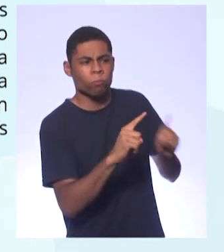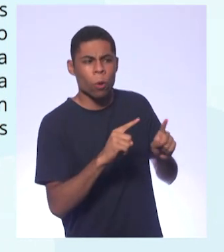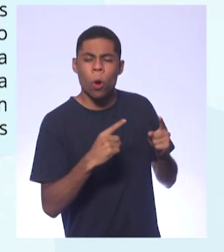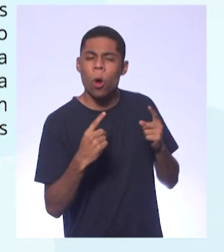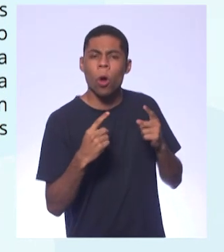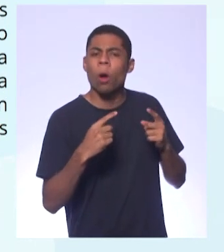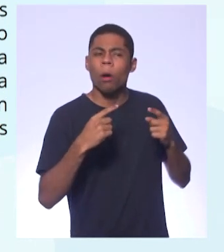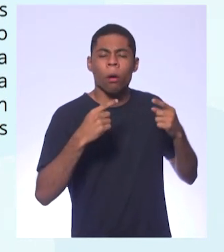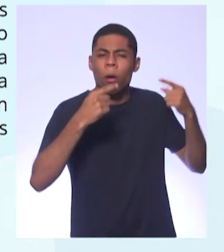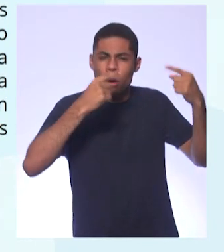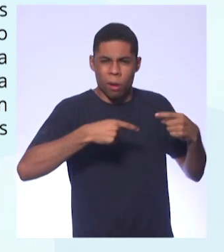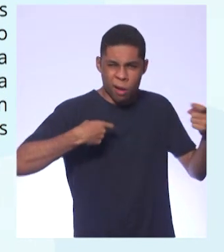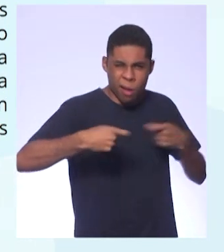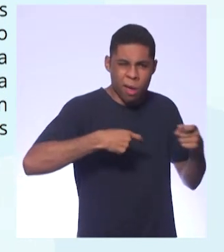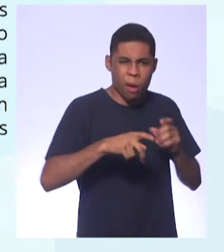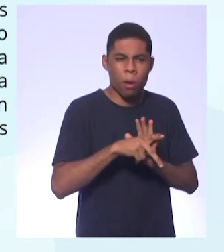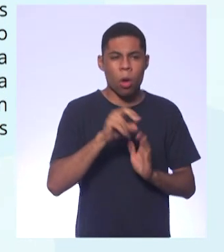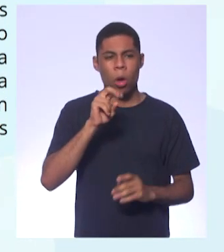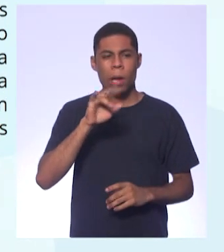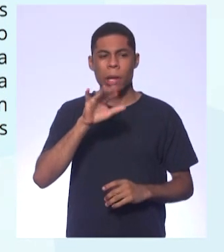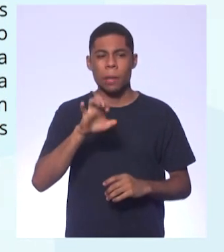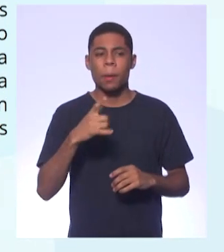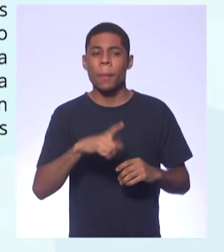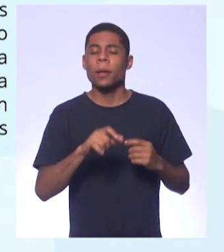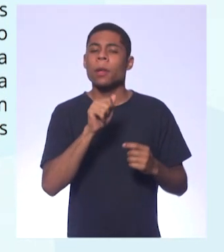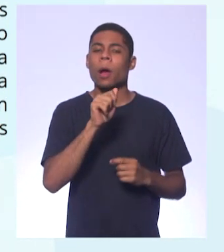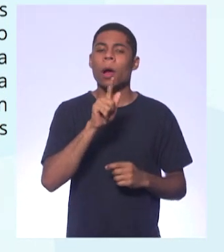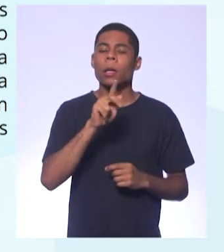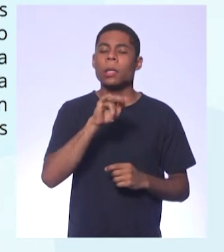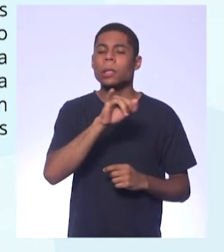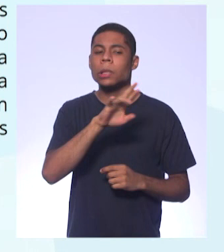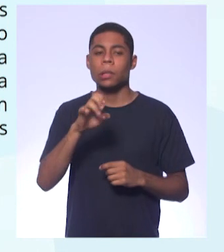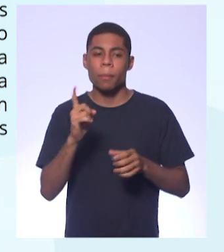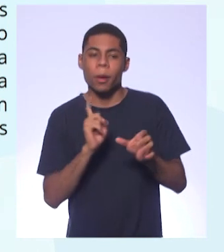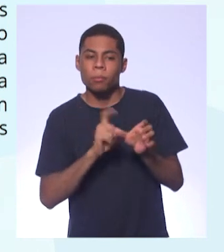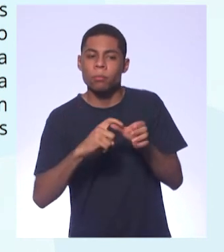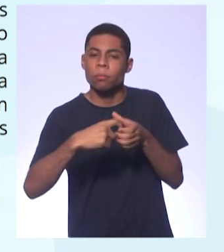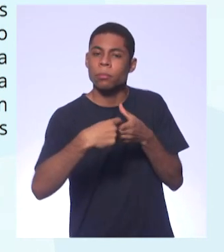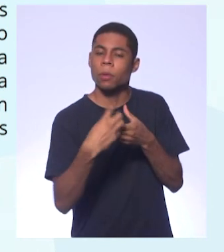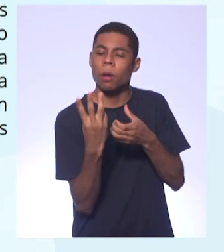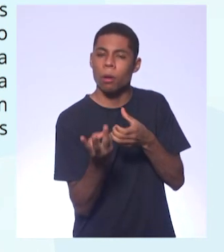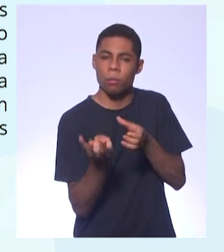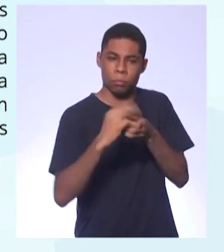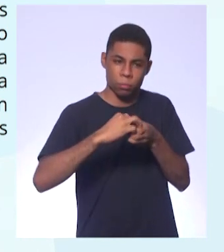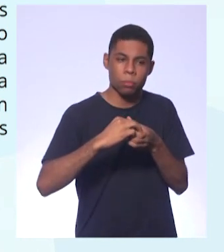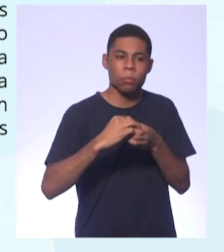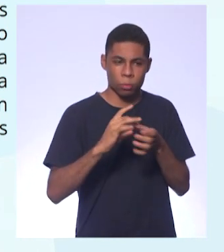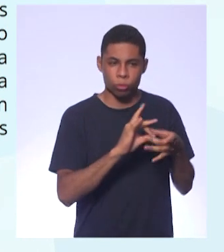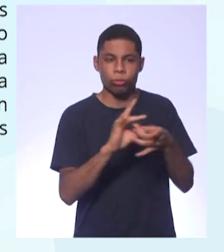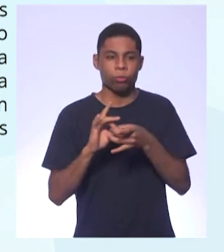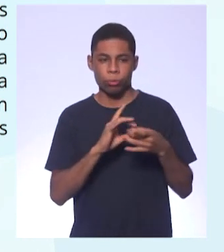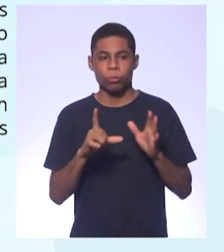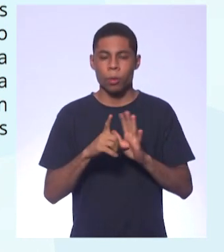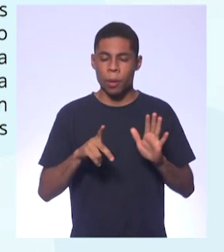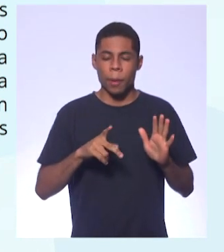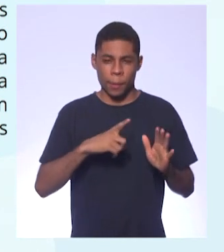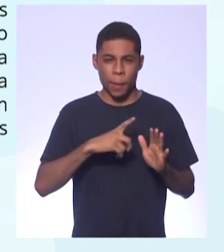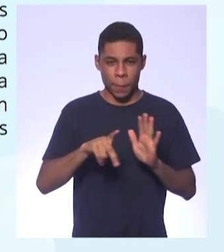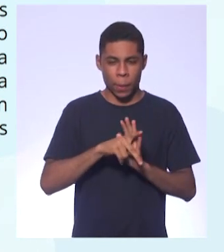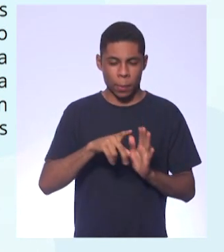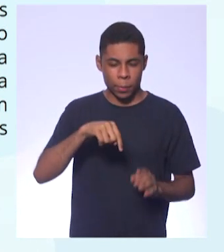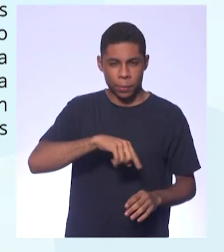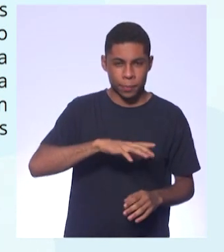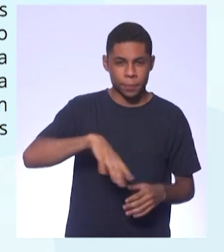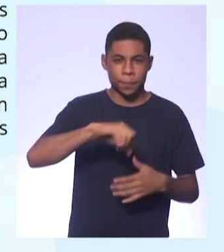Tríplice Aliança. Esta é o maior conflito armado da América do Sul. A Dezembrada, com as vitórias obtidas sob o comando de Caxias, né,